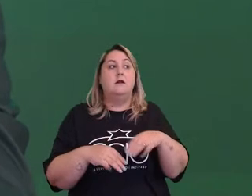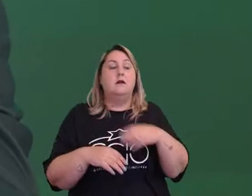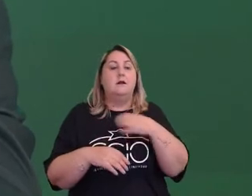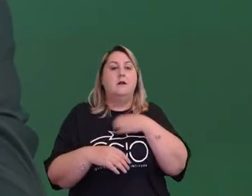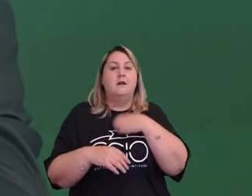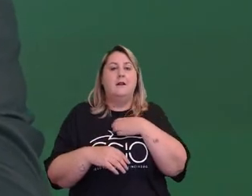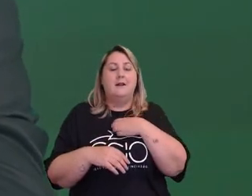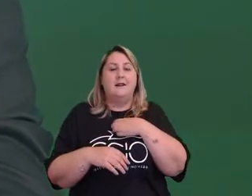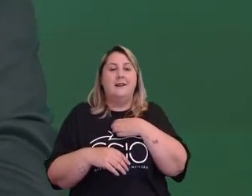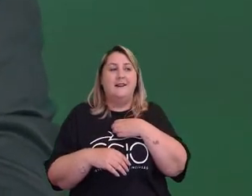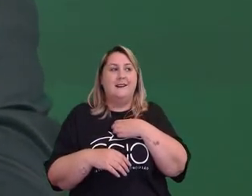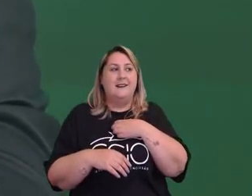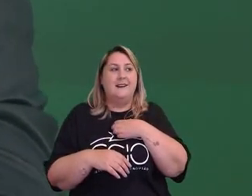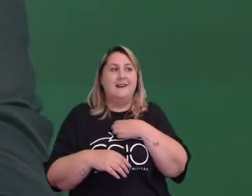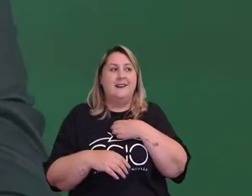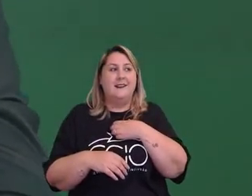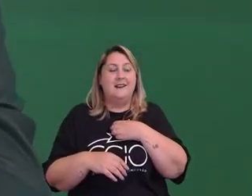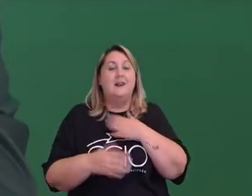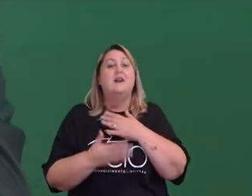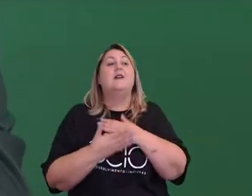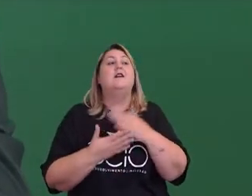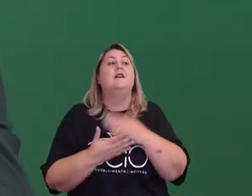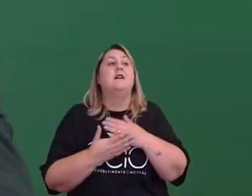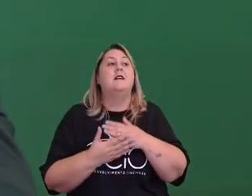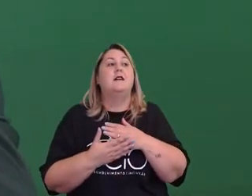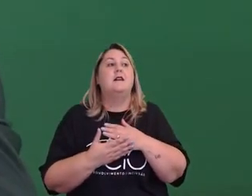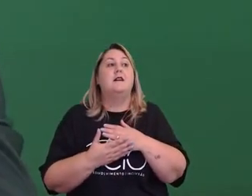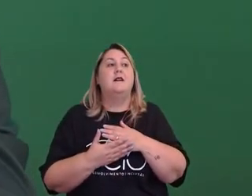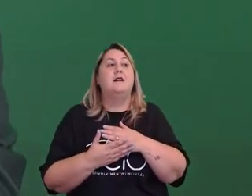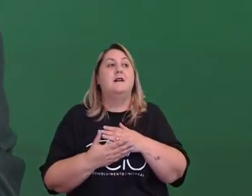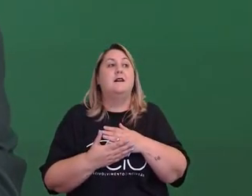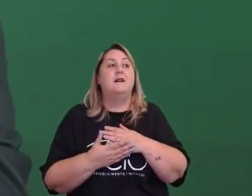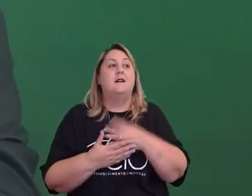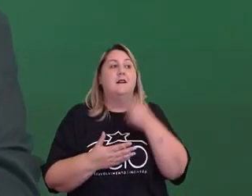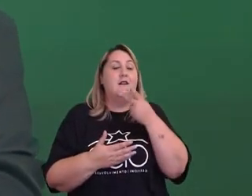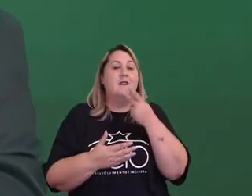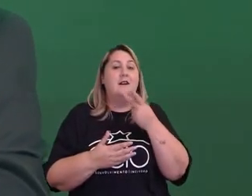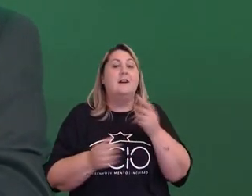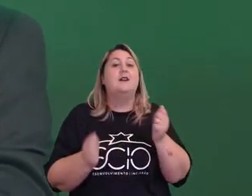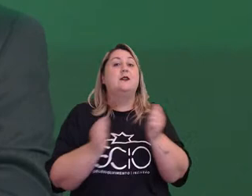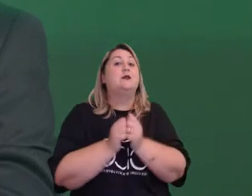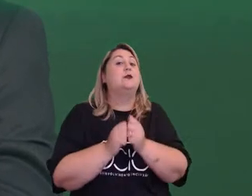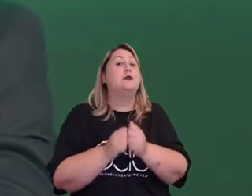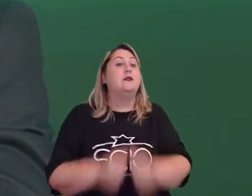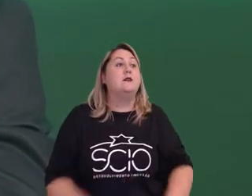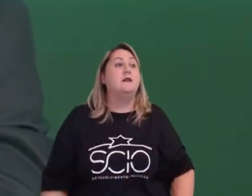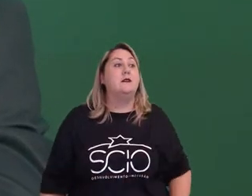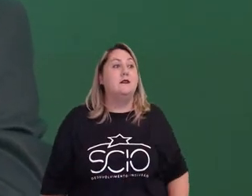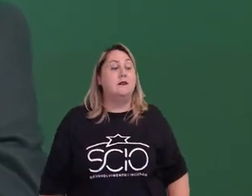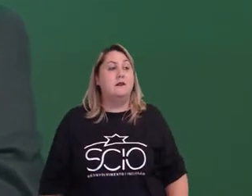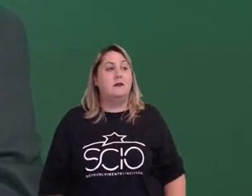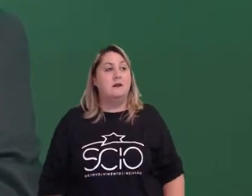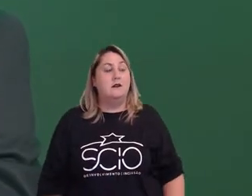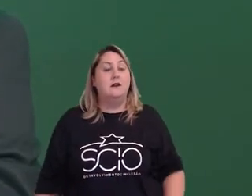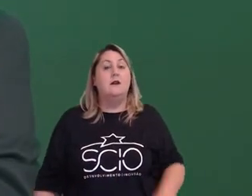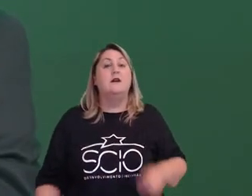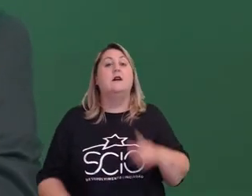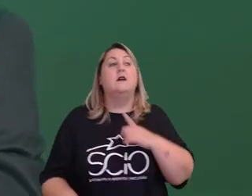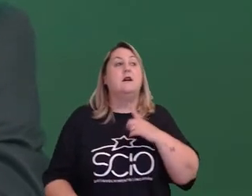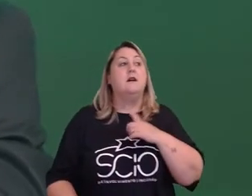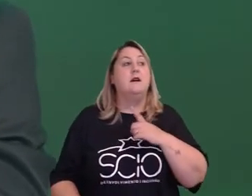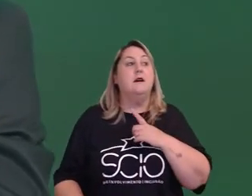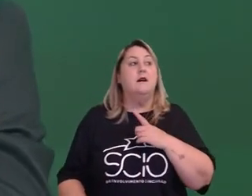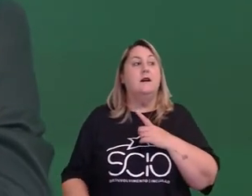mexer com o coração da galera. E você começa cantando e eu emendo falando daqui. Vambora? Bora. A nossa